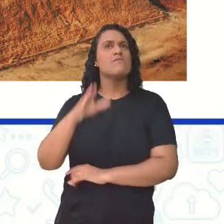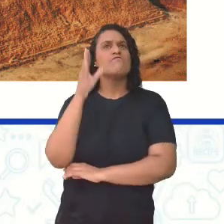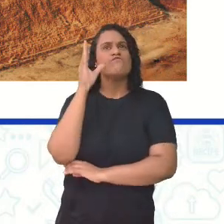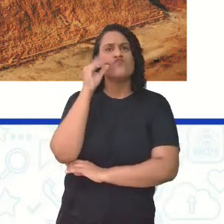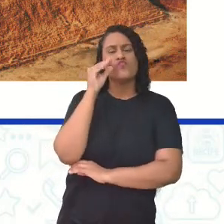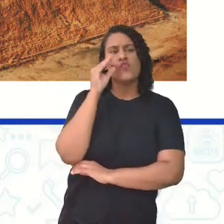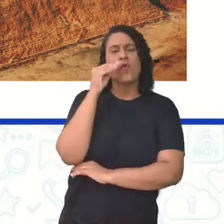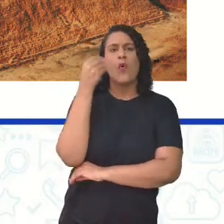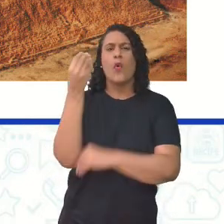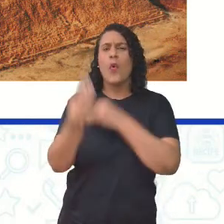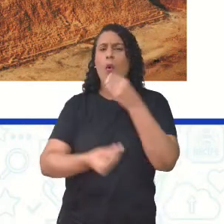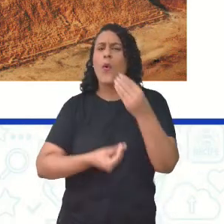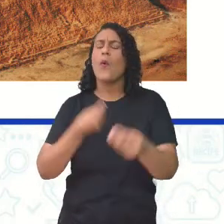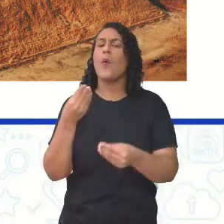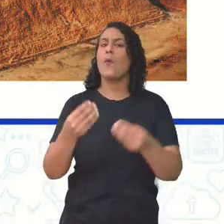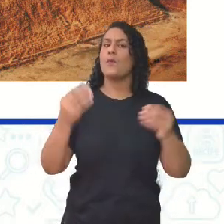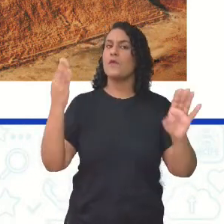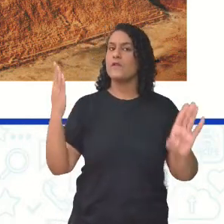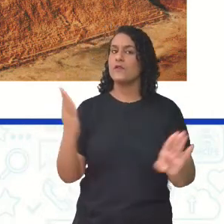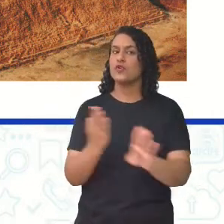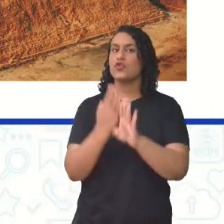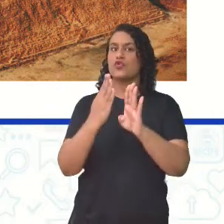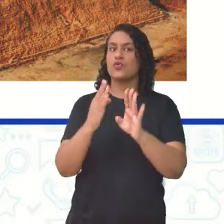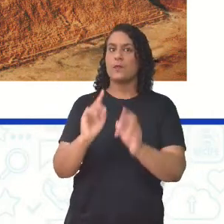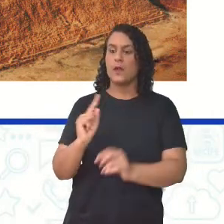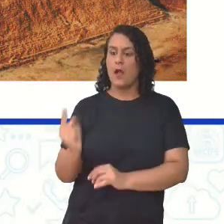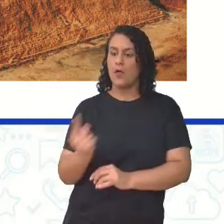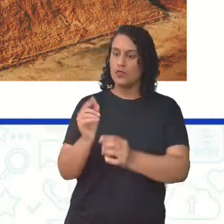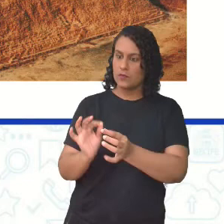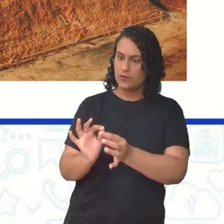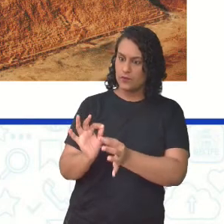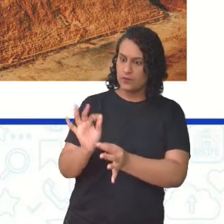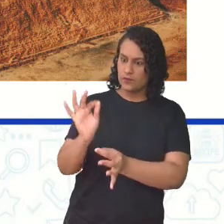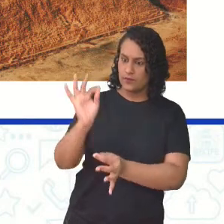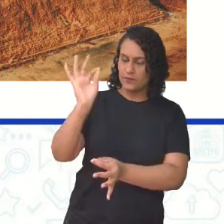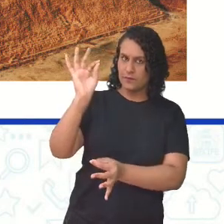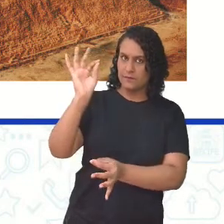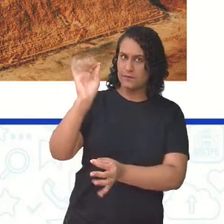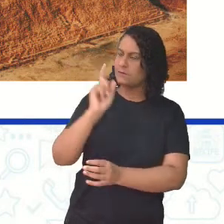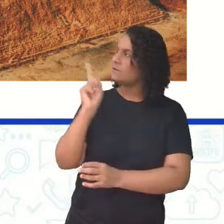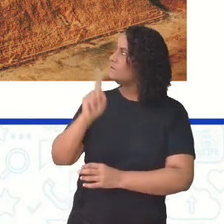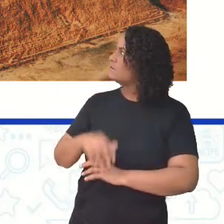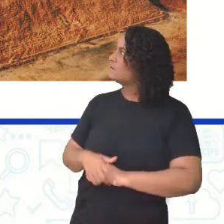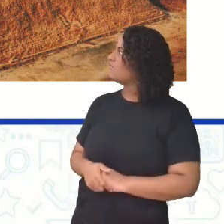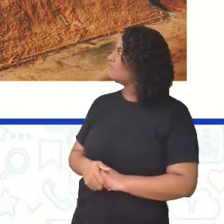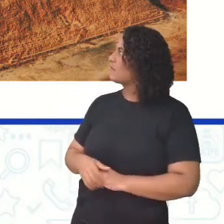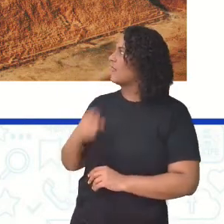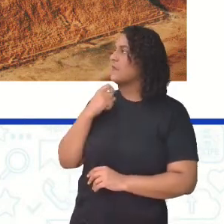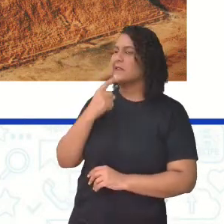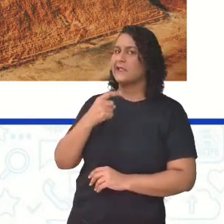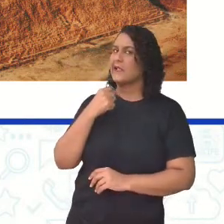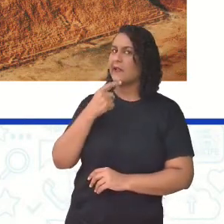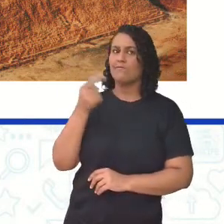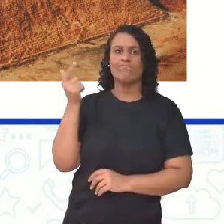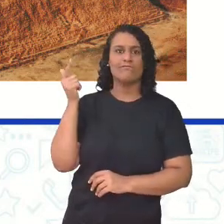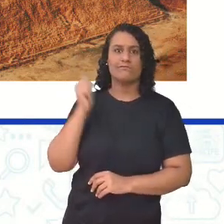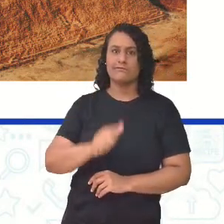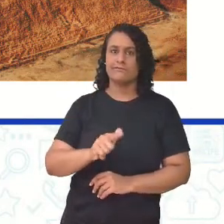pensou, como eu vou descobrir a altura dessa pirâmide? E aí ninguém conseguia medir isso, né? Aí ele